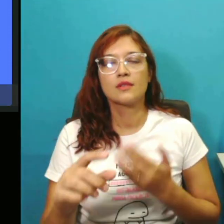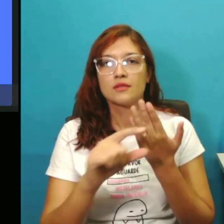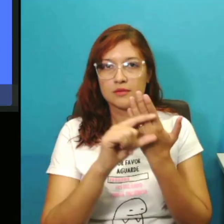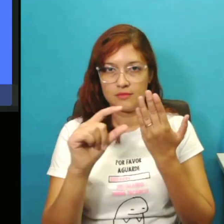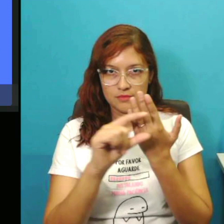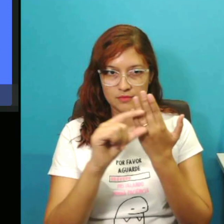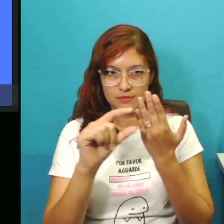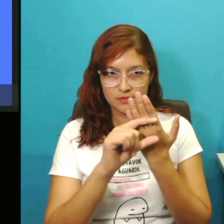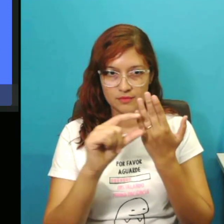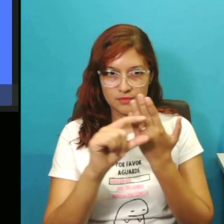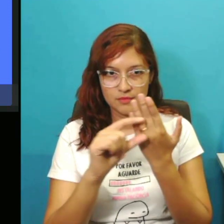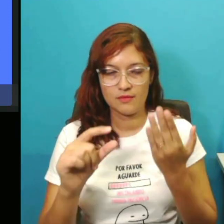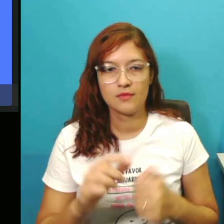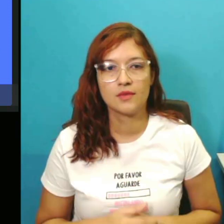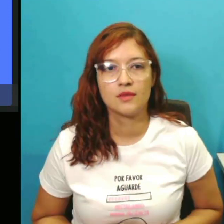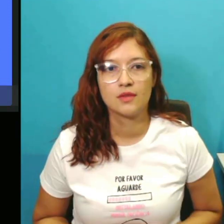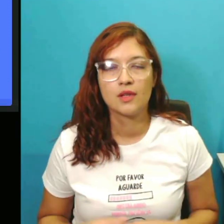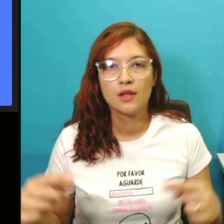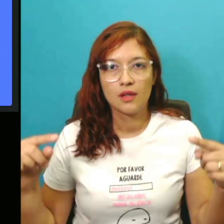os autores.